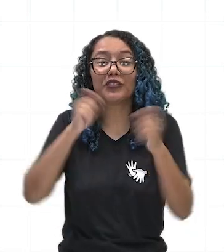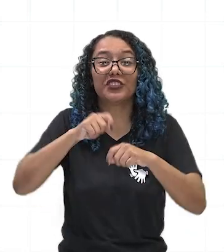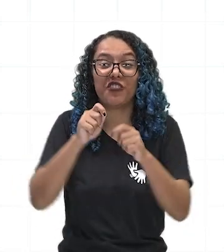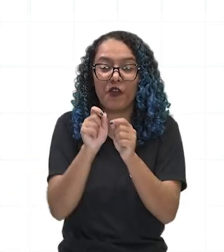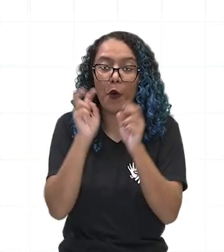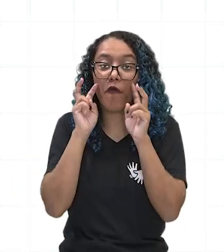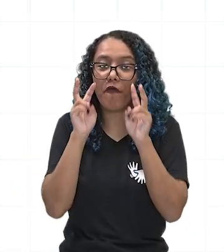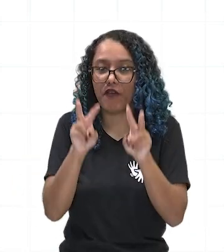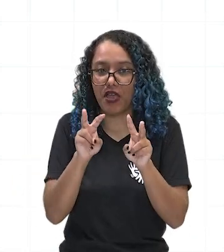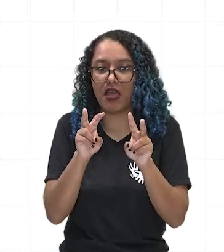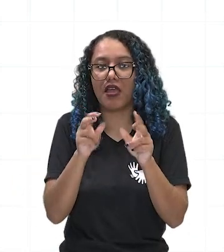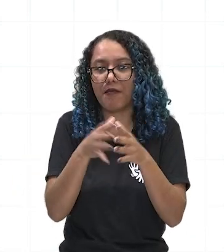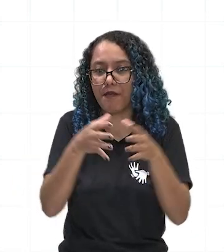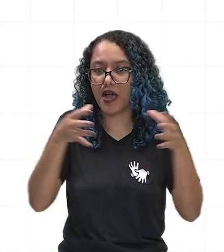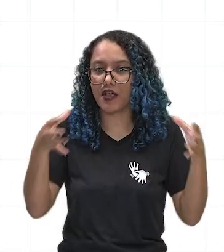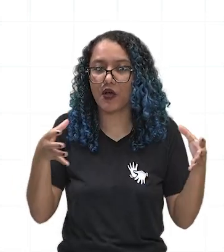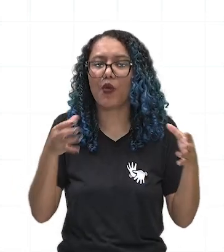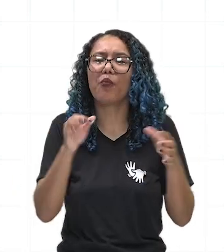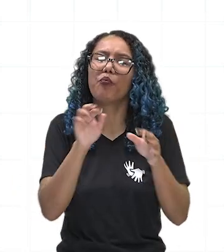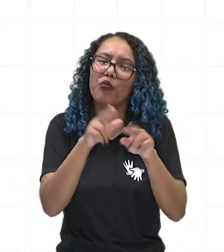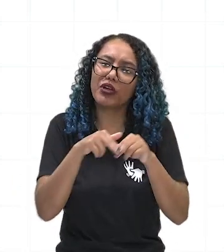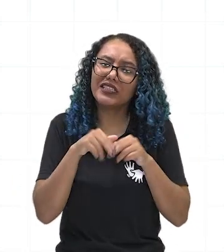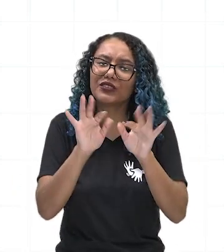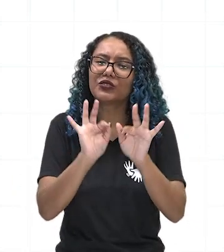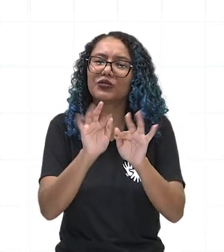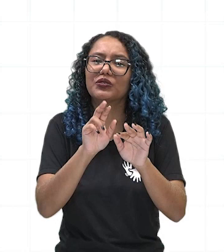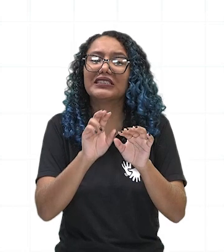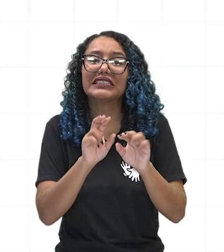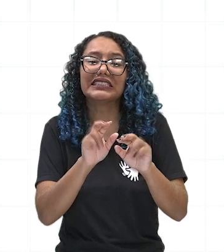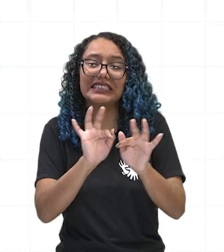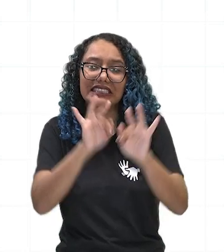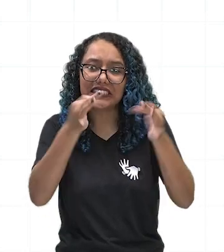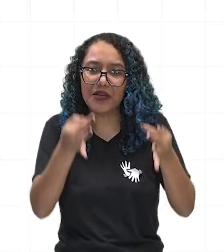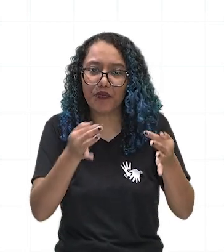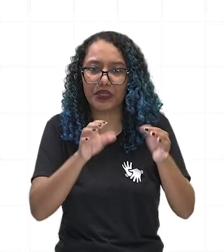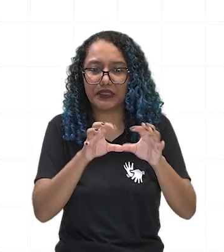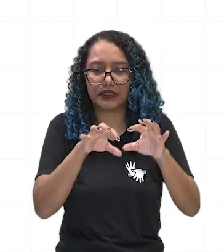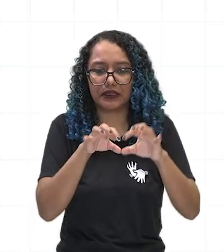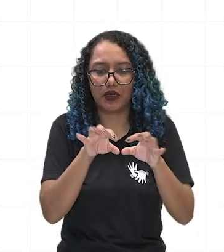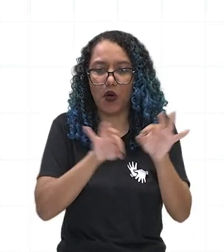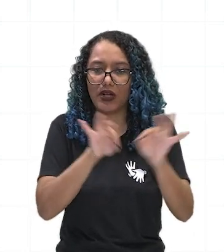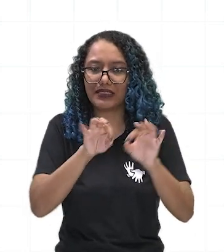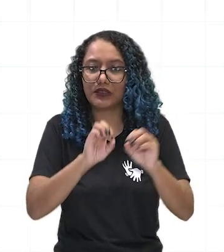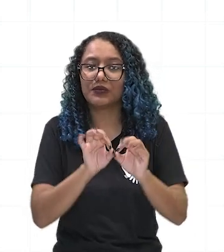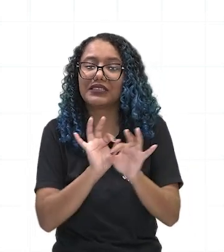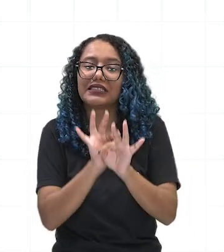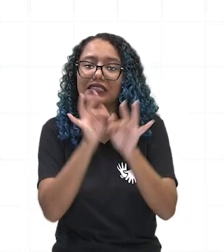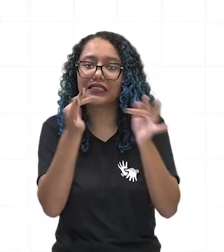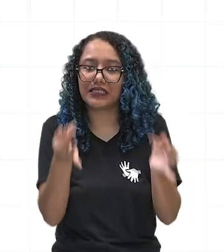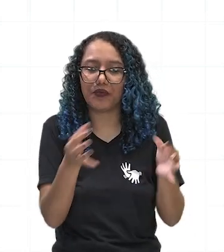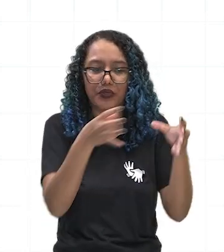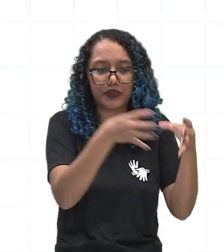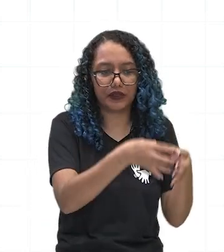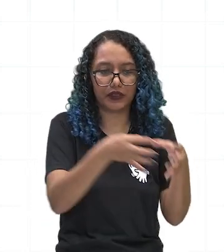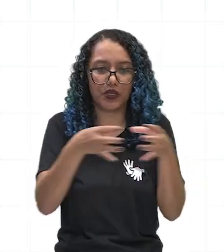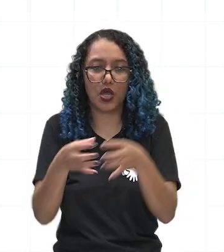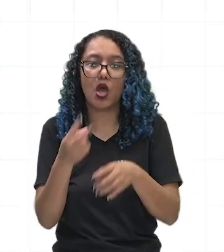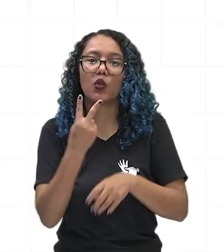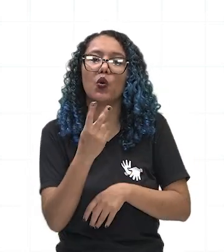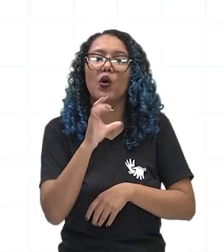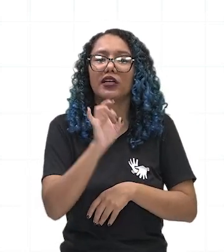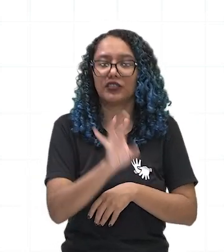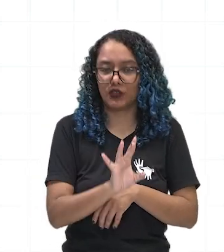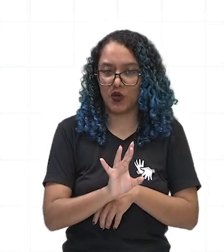uma organização mais simples, em apenas 2 categorias. Então, como Aristóteles ele vivia num tempo que a gente não